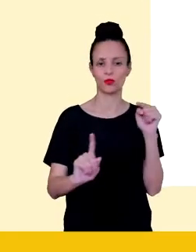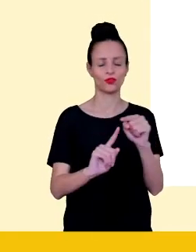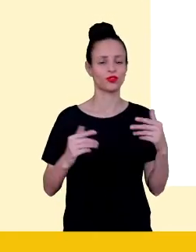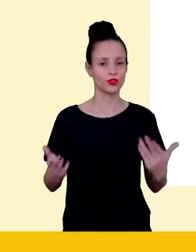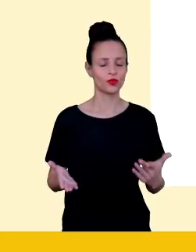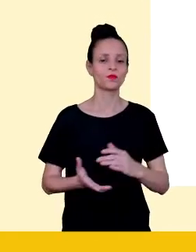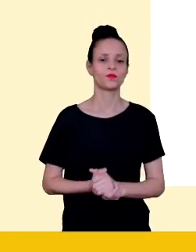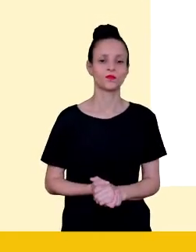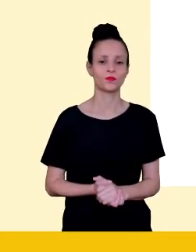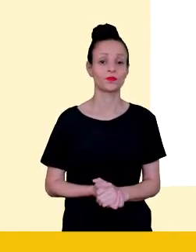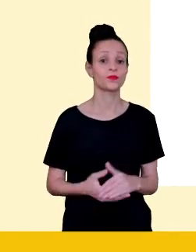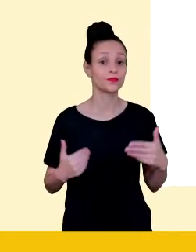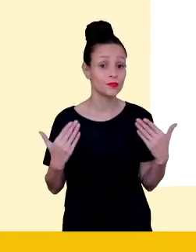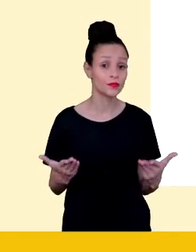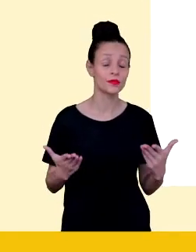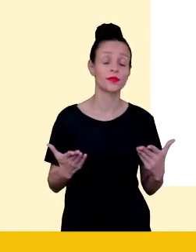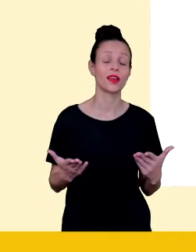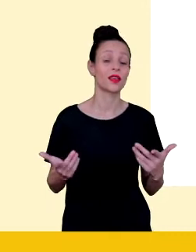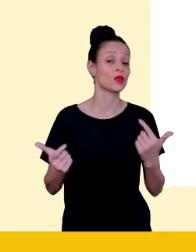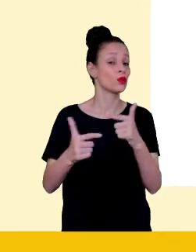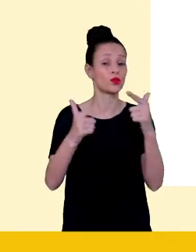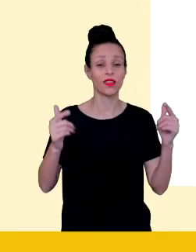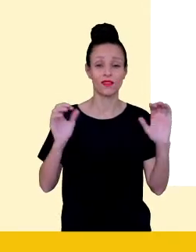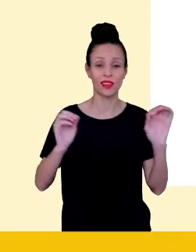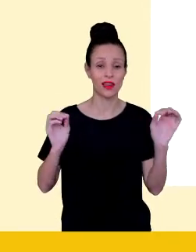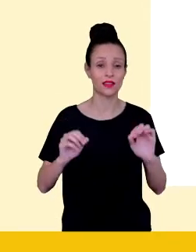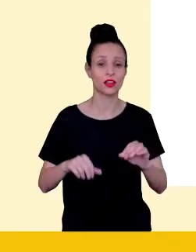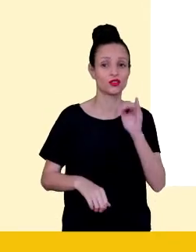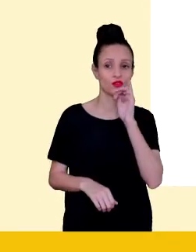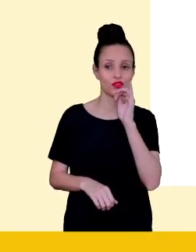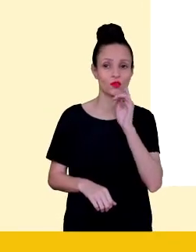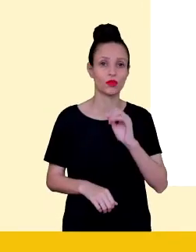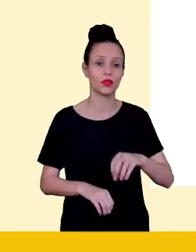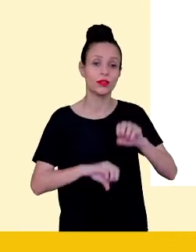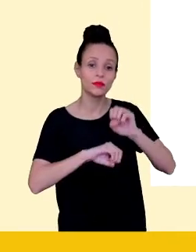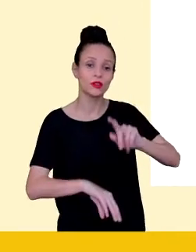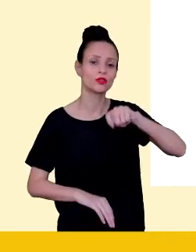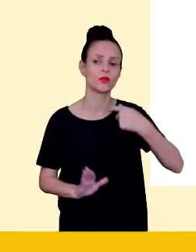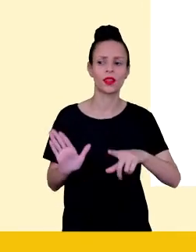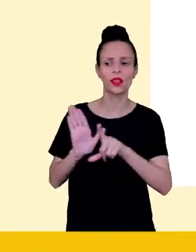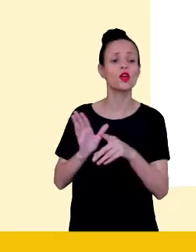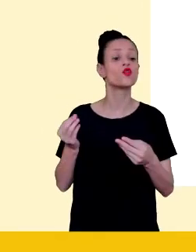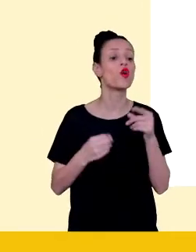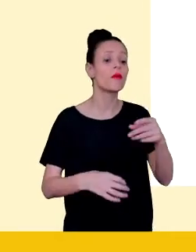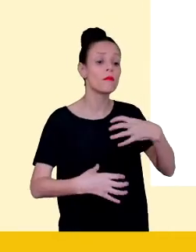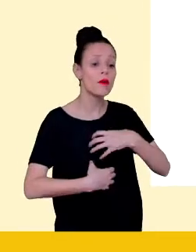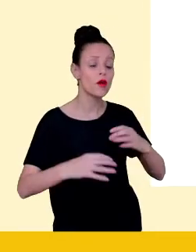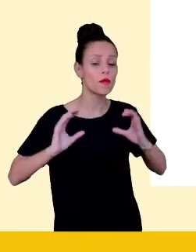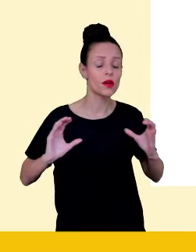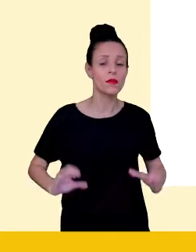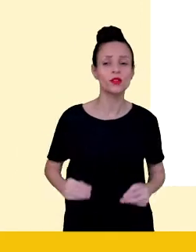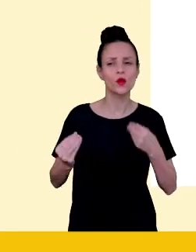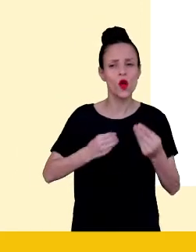né? E aí, como não teve capacitação, tipo assim, sobre as leis, como que eles podiam agir, em